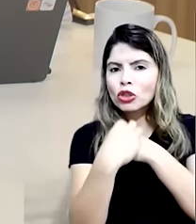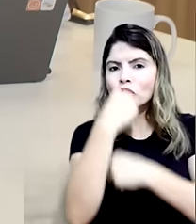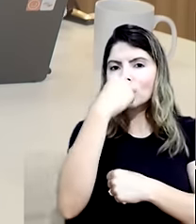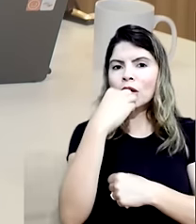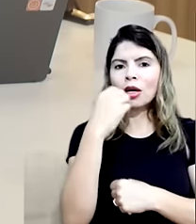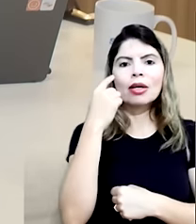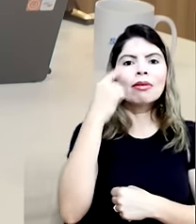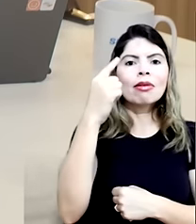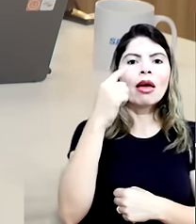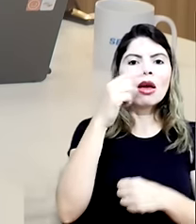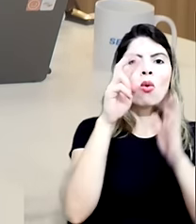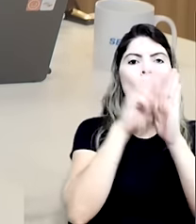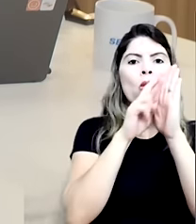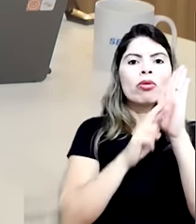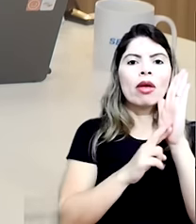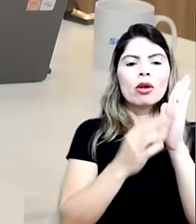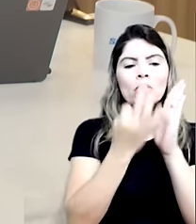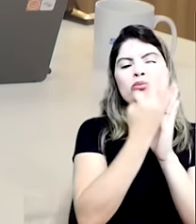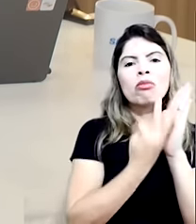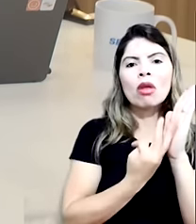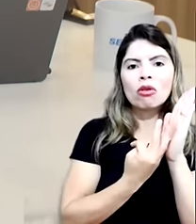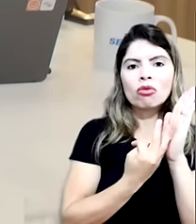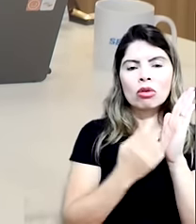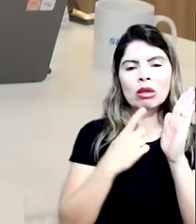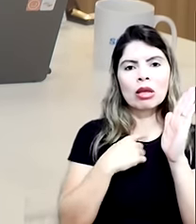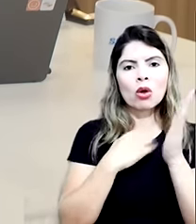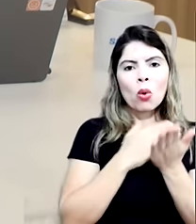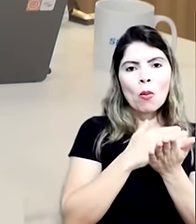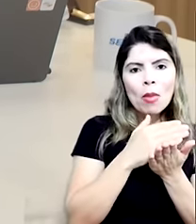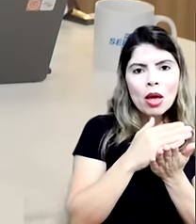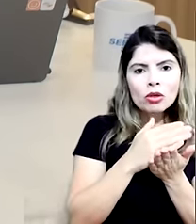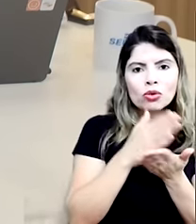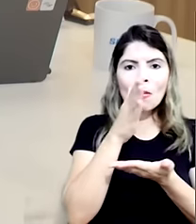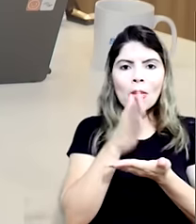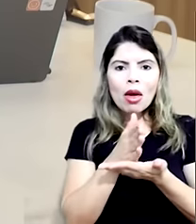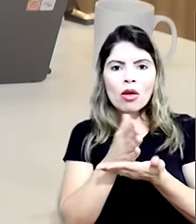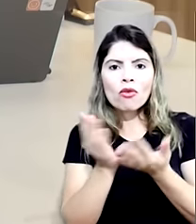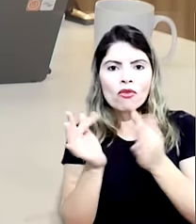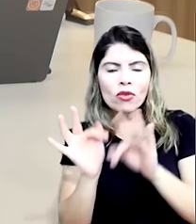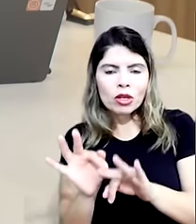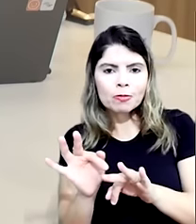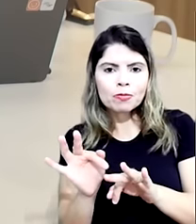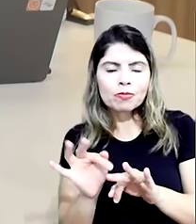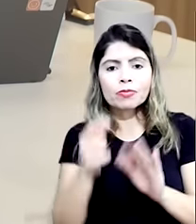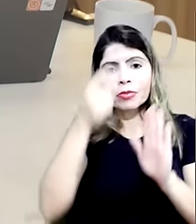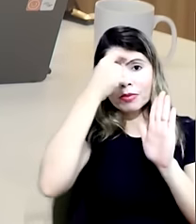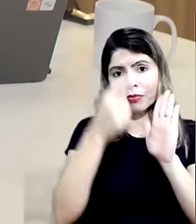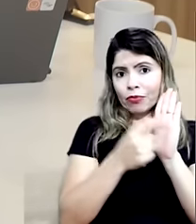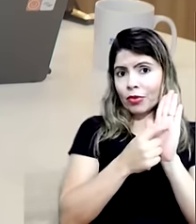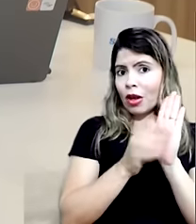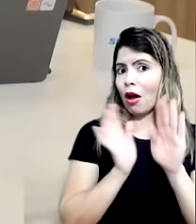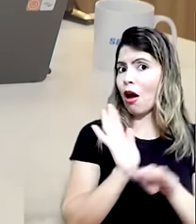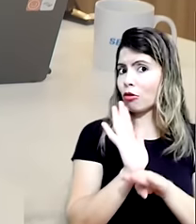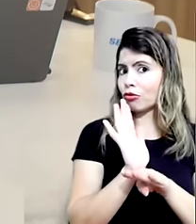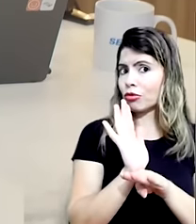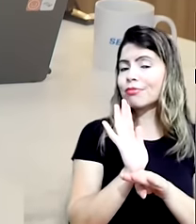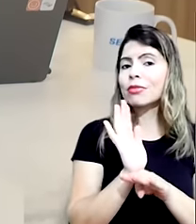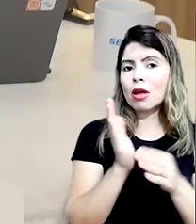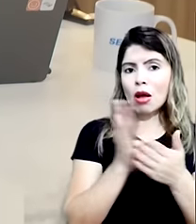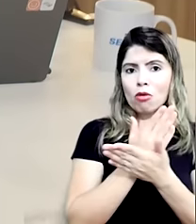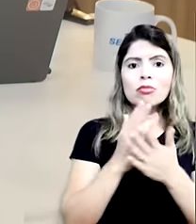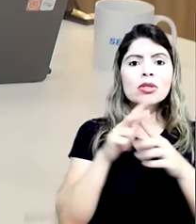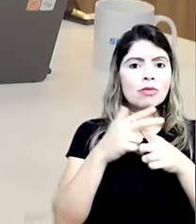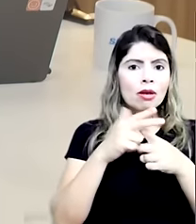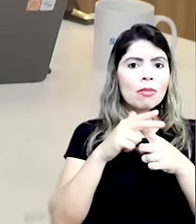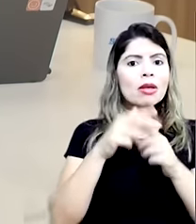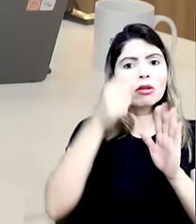ele precisa ter início meio e fim e um complemento a inteligência artificial é é o assunto do momento e já existem algumas ferramentas que